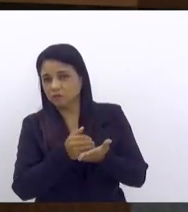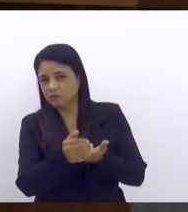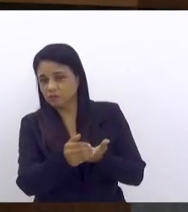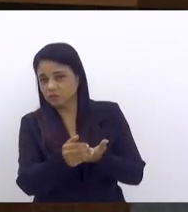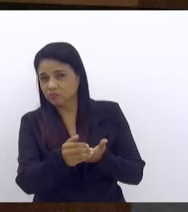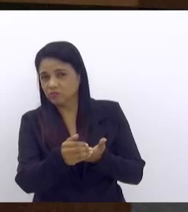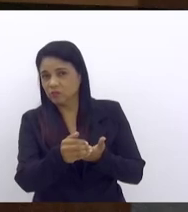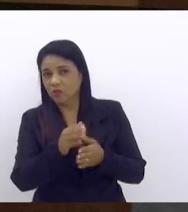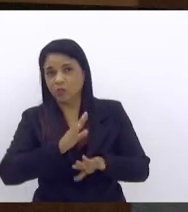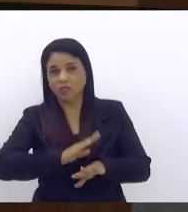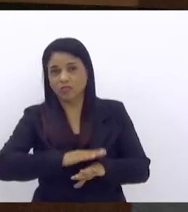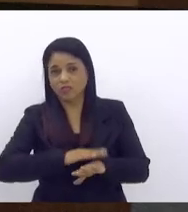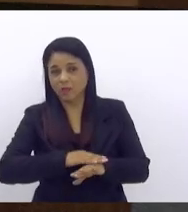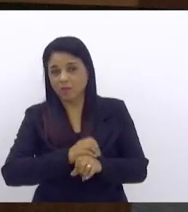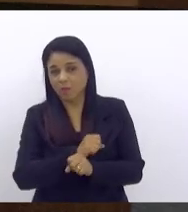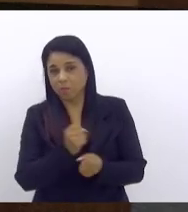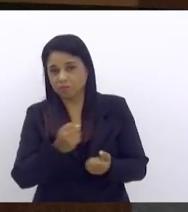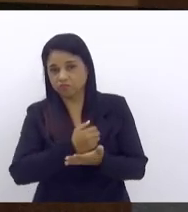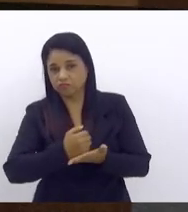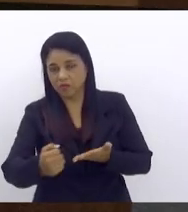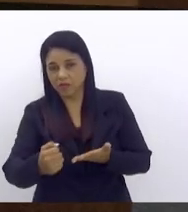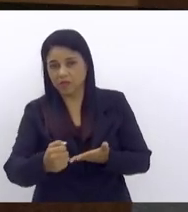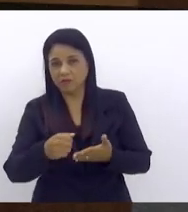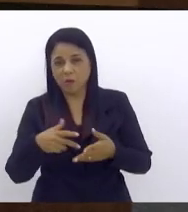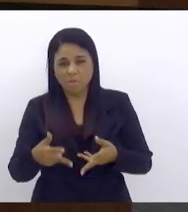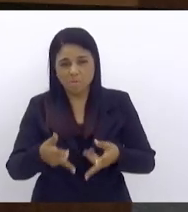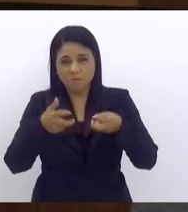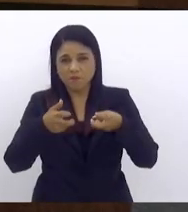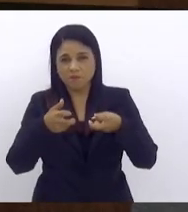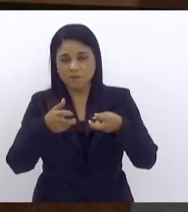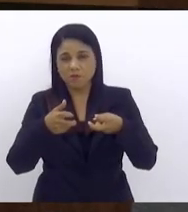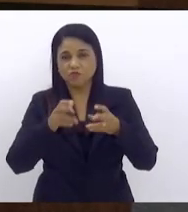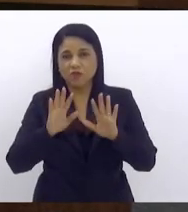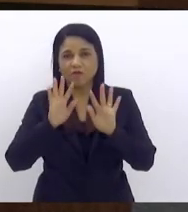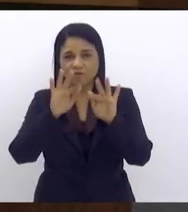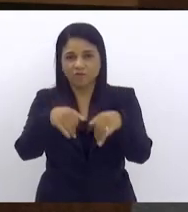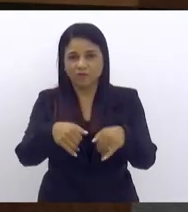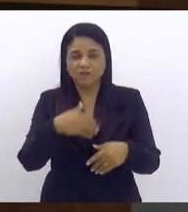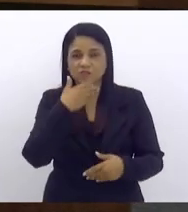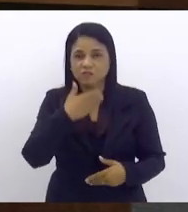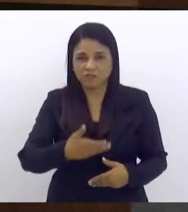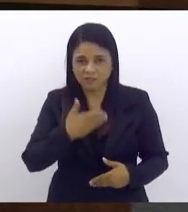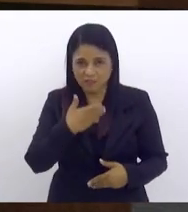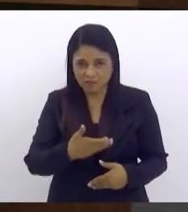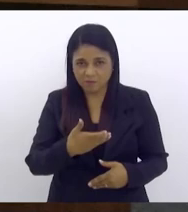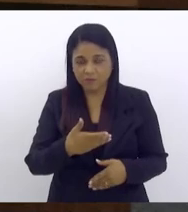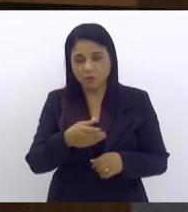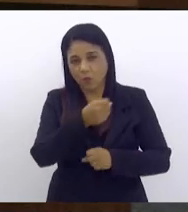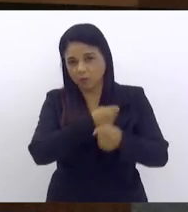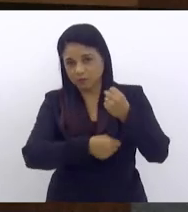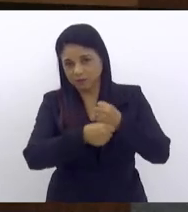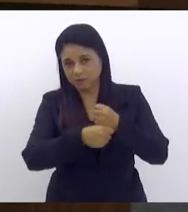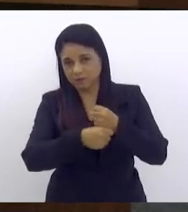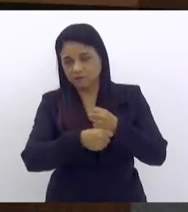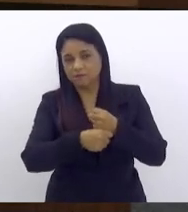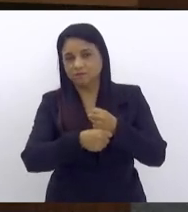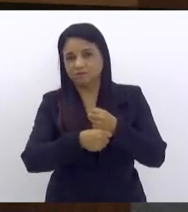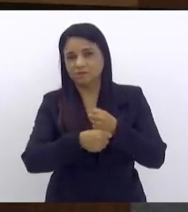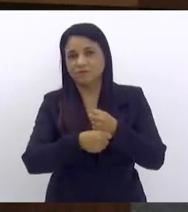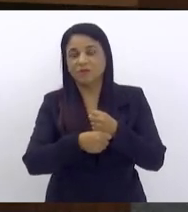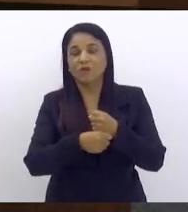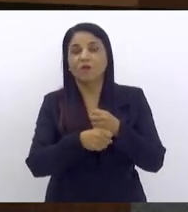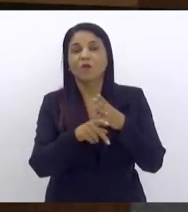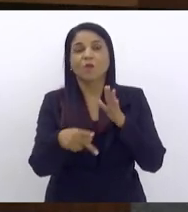deu tempo. Quando a gente percebeu que isso estava acontecendo, já era o final do ano, especialmente através do projeto ECO, que eu citei